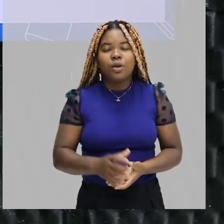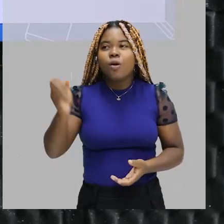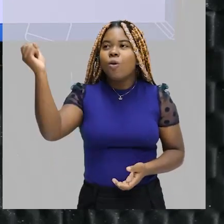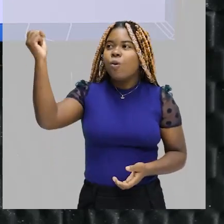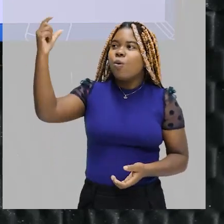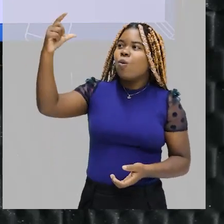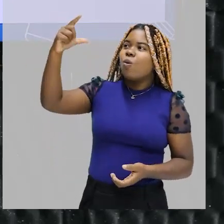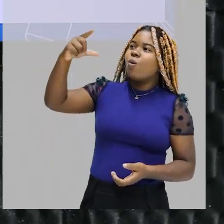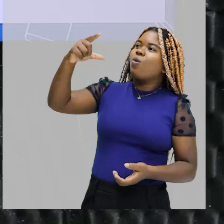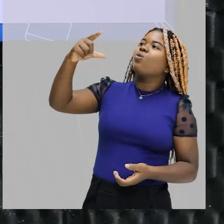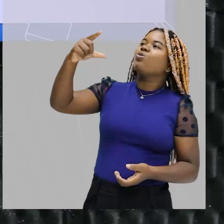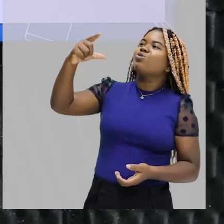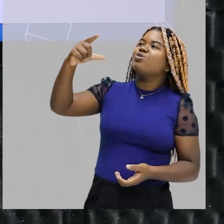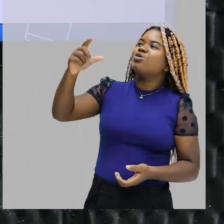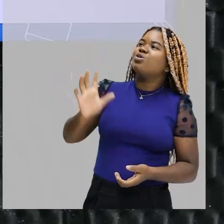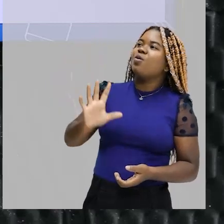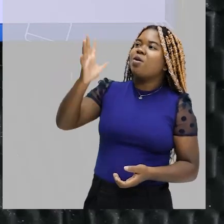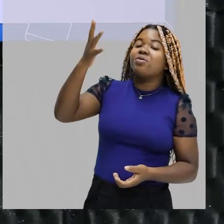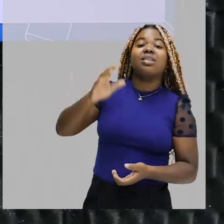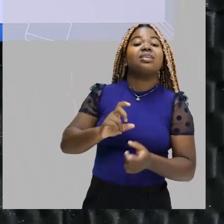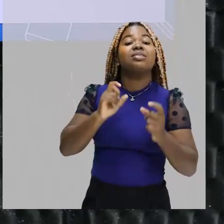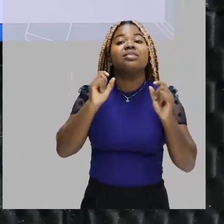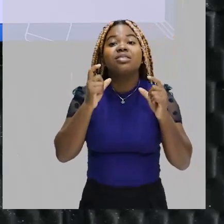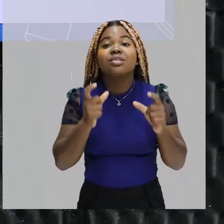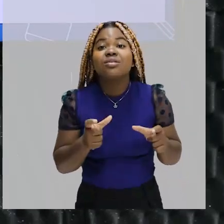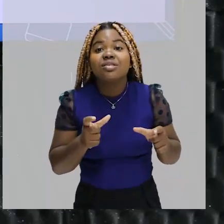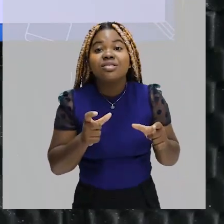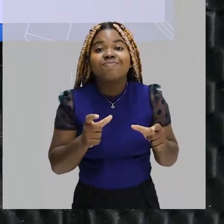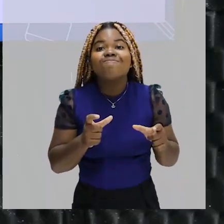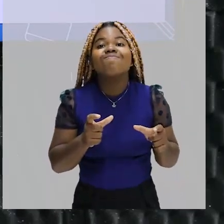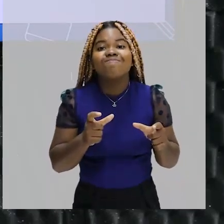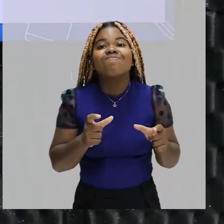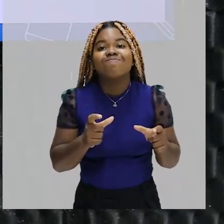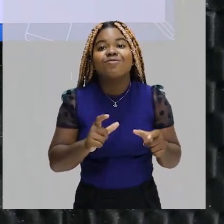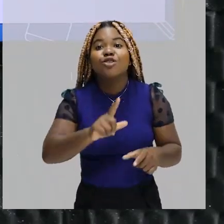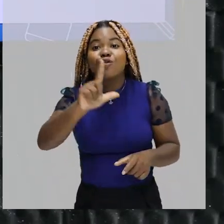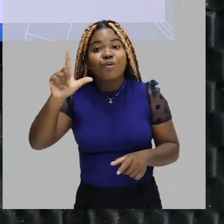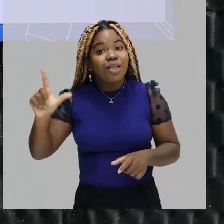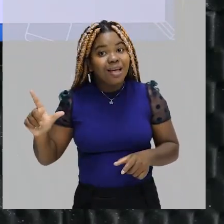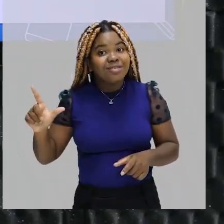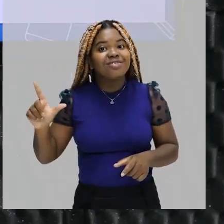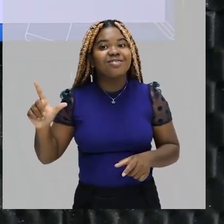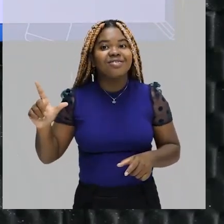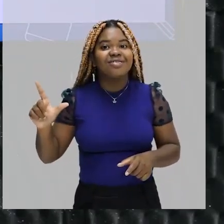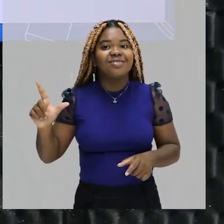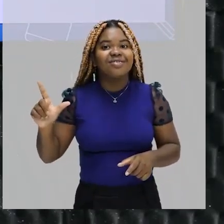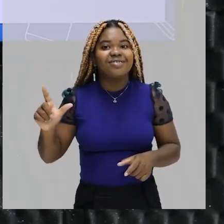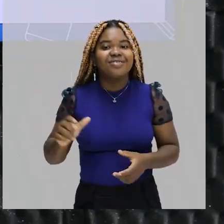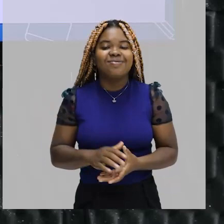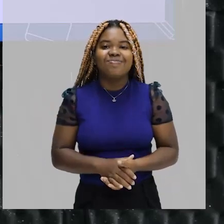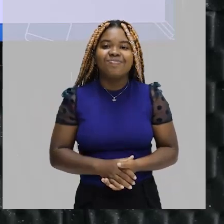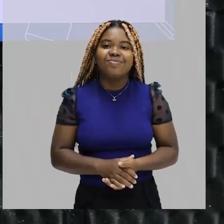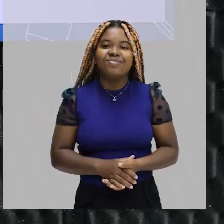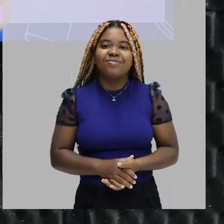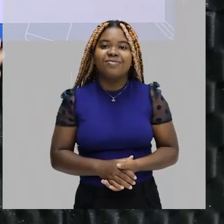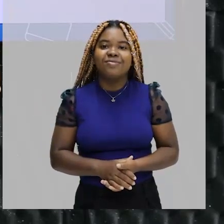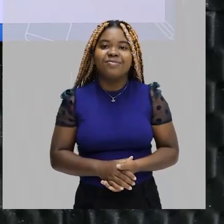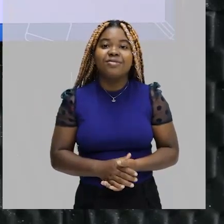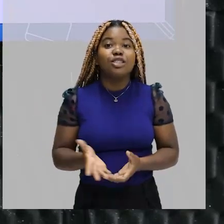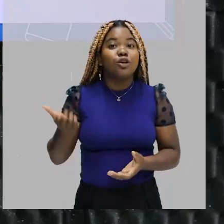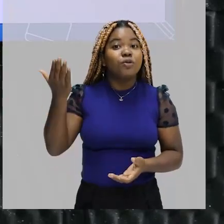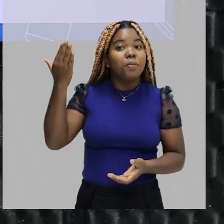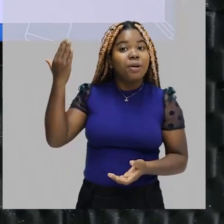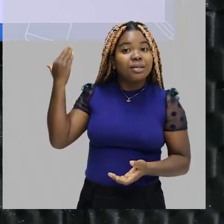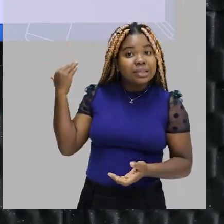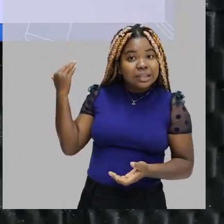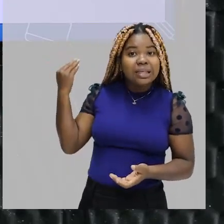sol nasce no leste. Então, isso é uma constatação. O sol nascia no leste lá no